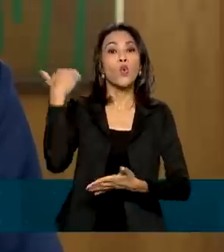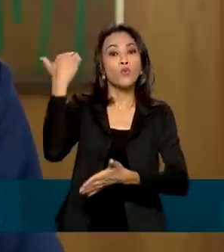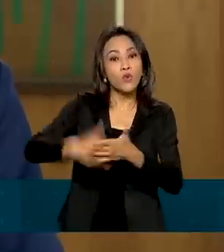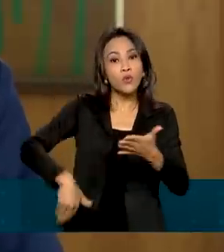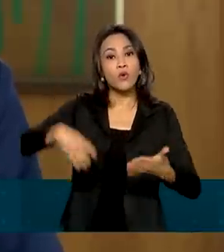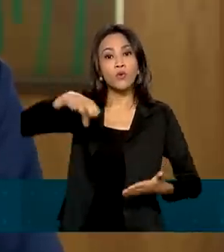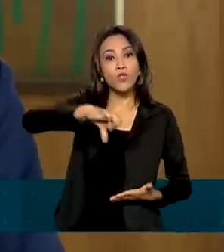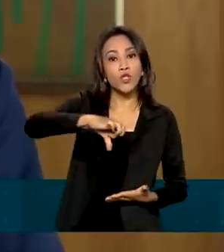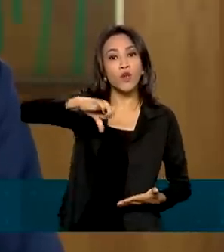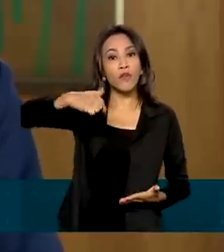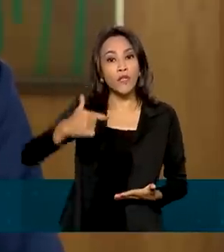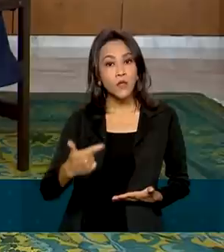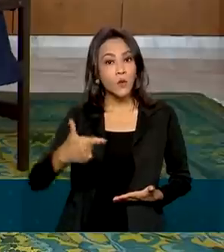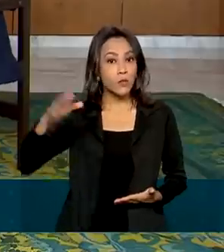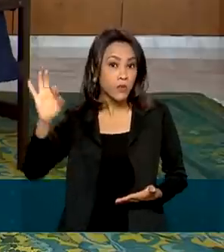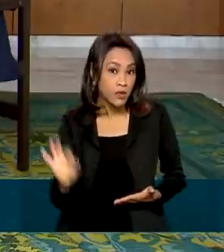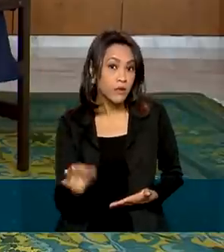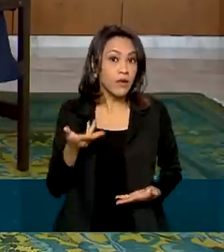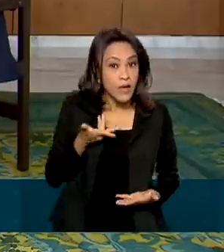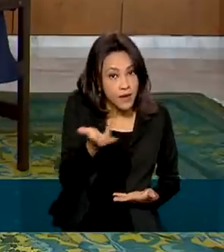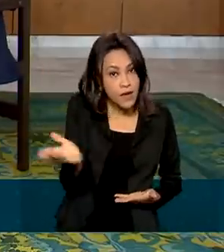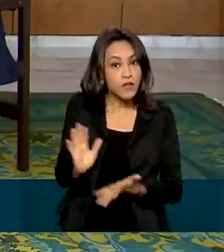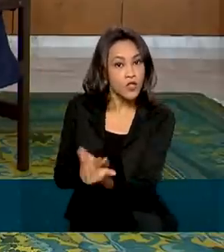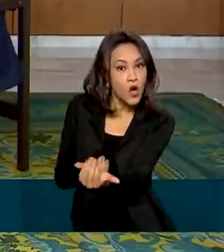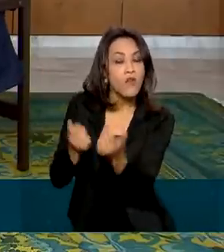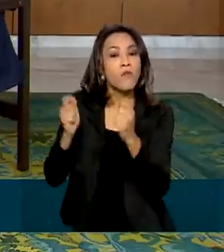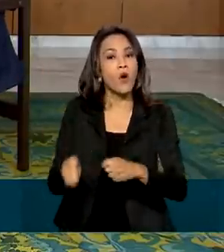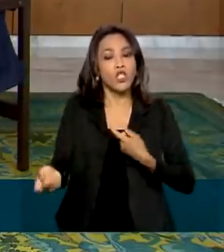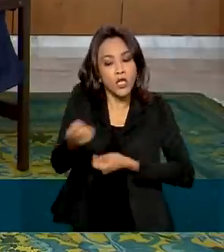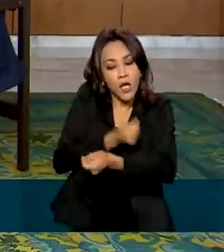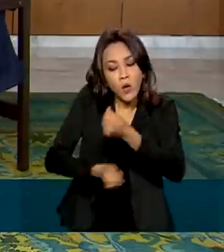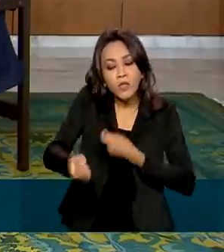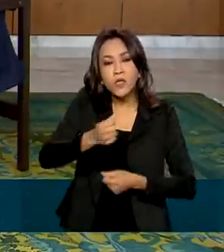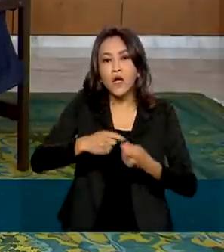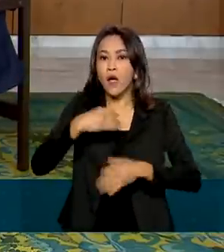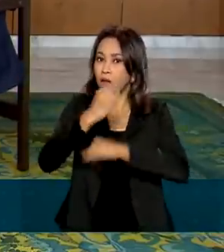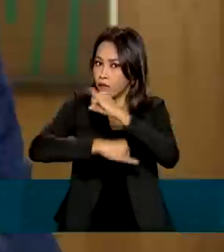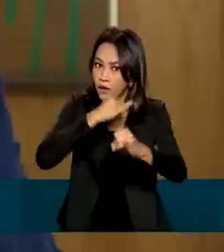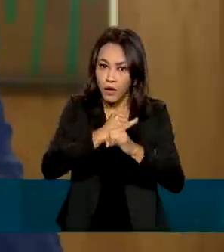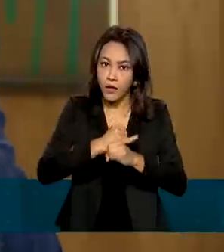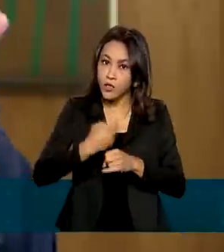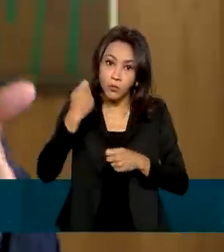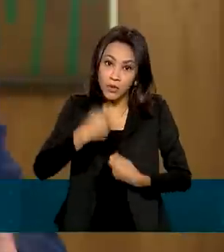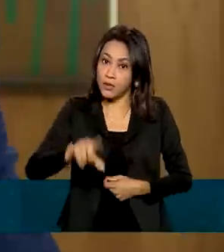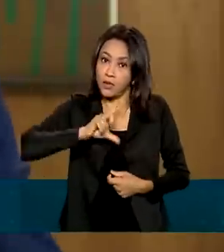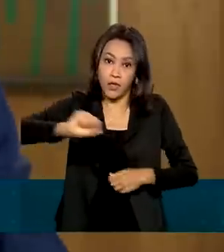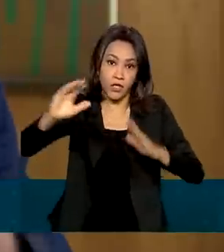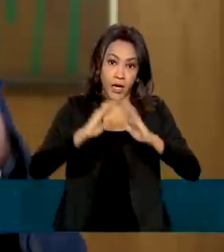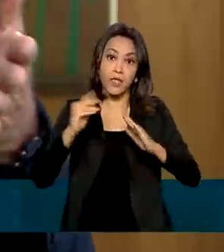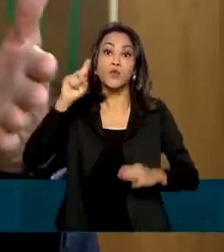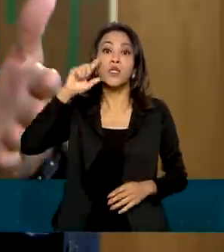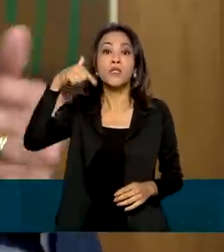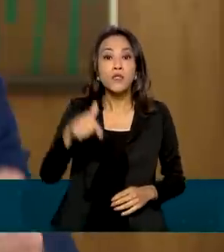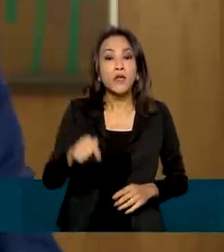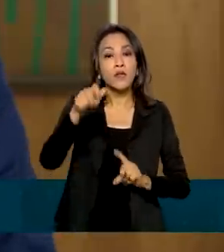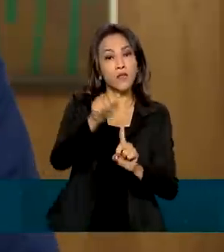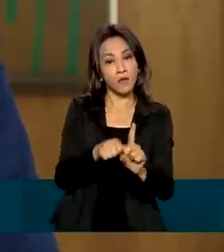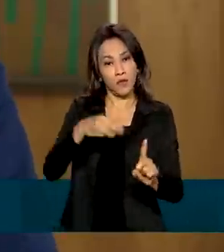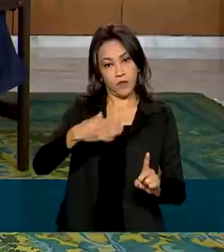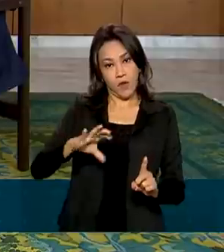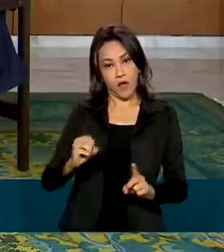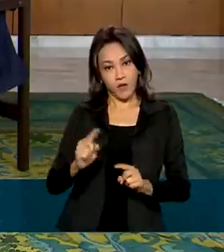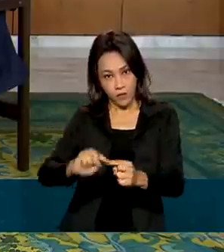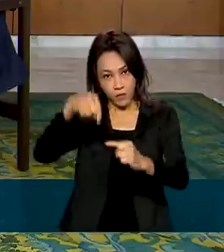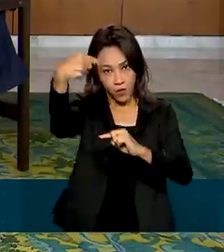de 92%. E eles poderão negociar online, sem sair de casa, essa dívida, a partir do dia 7 de março, próximo